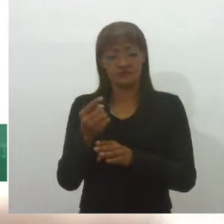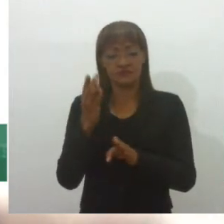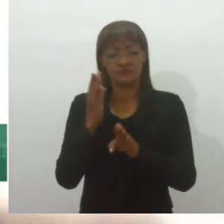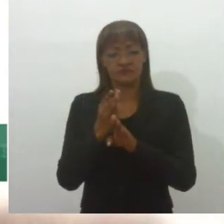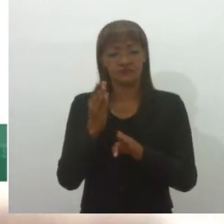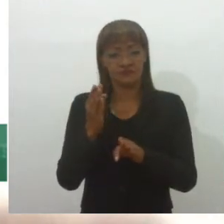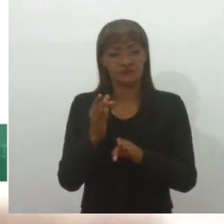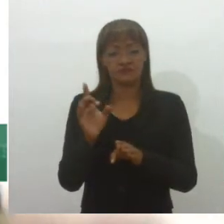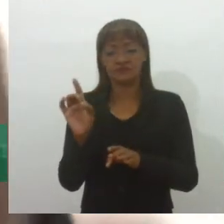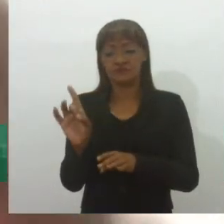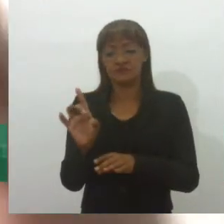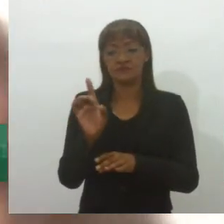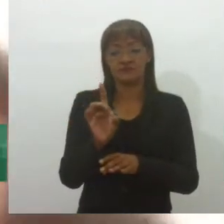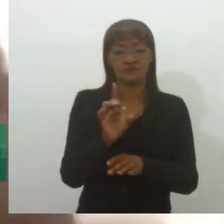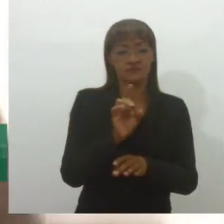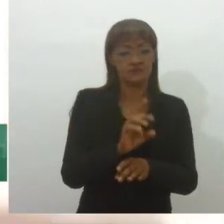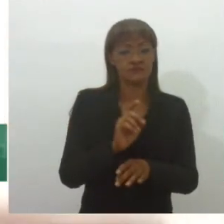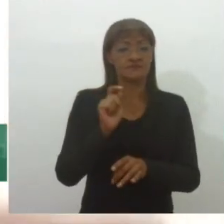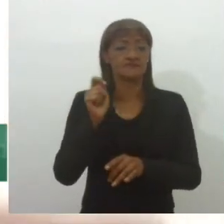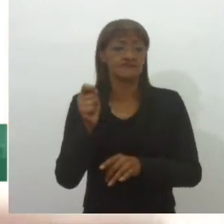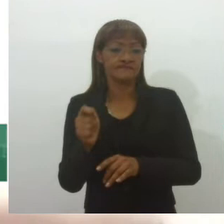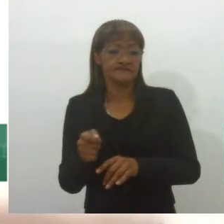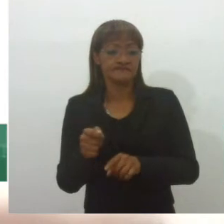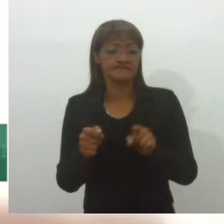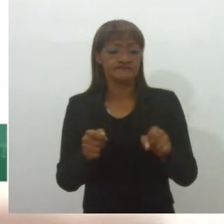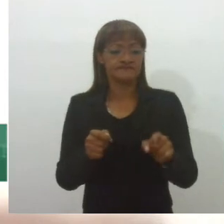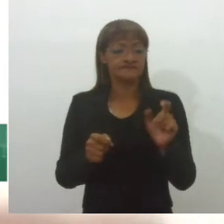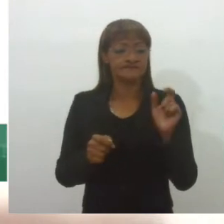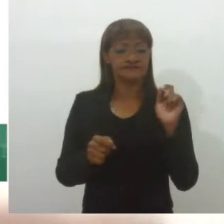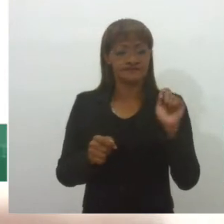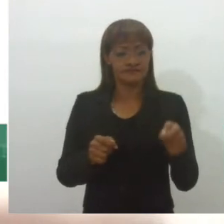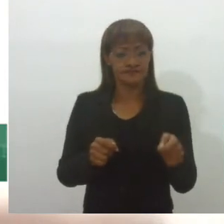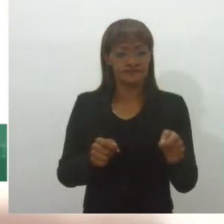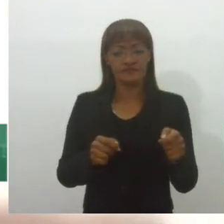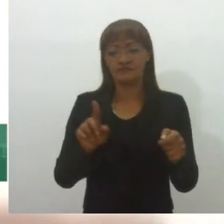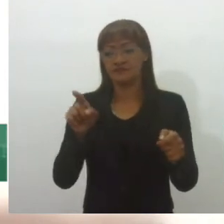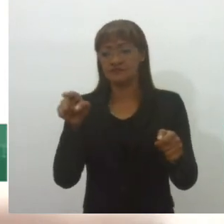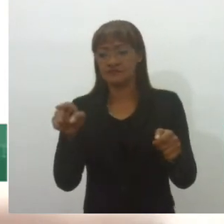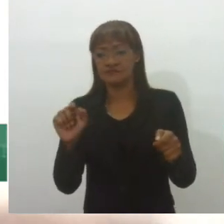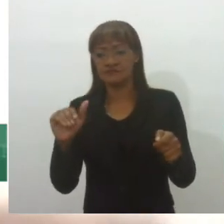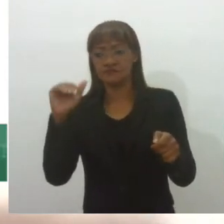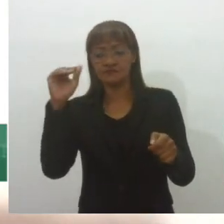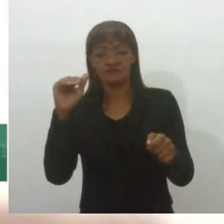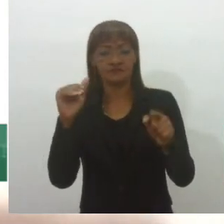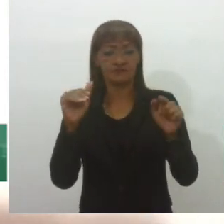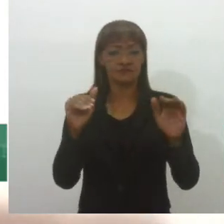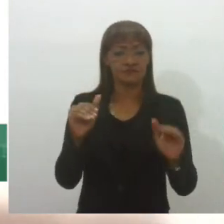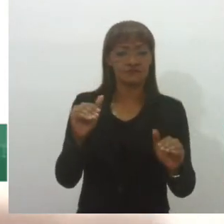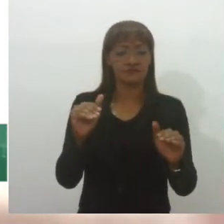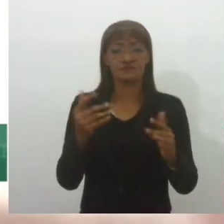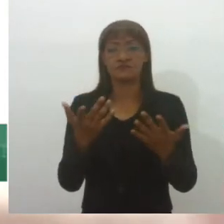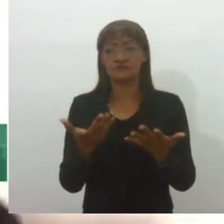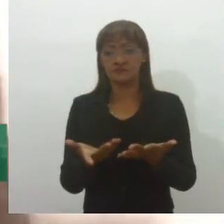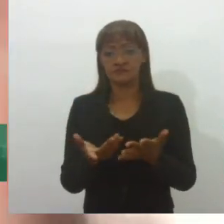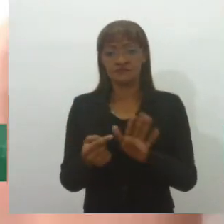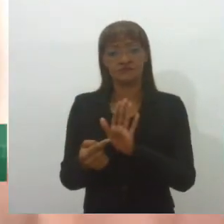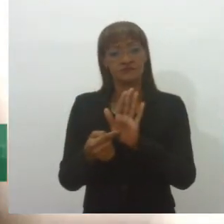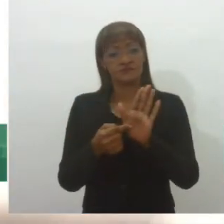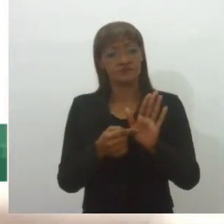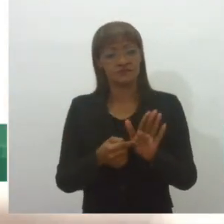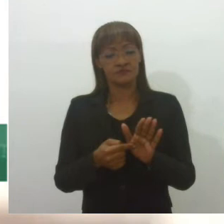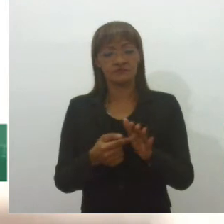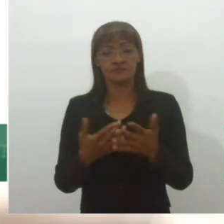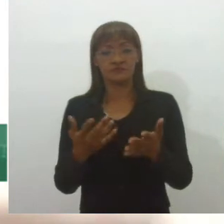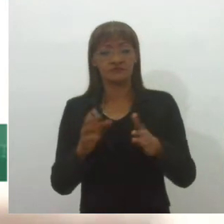Né? Olha, aqui teria tanto de PIS e COFINS que foi pago a mais, e o valor revertido foi para a distribuidora, mas não seria